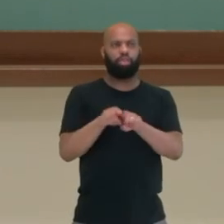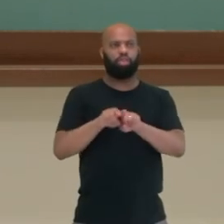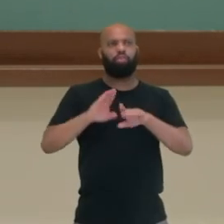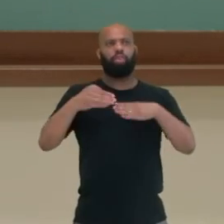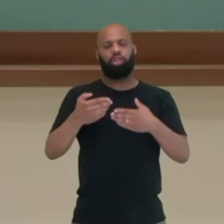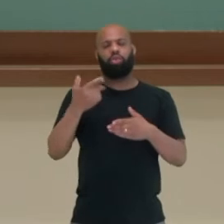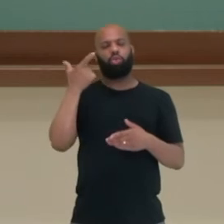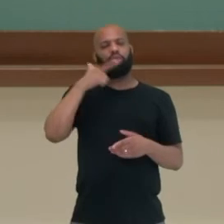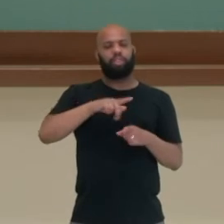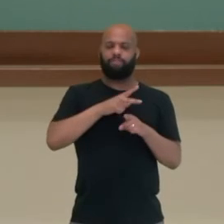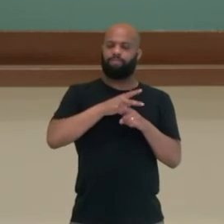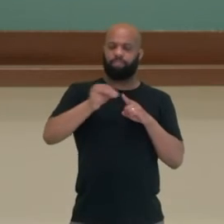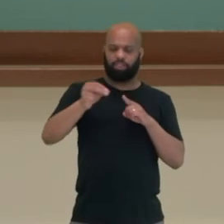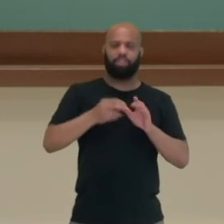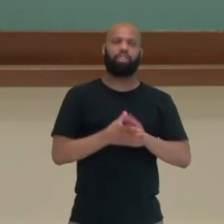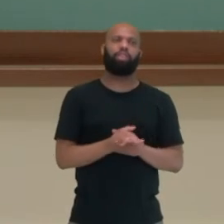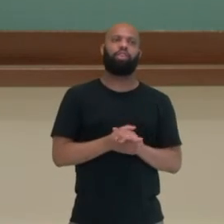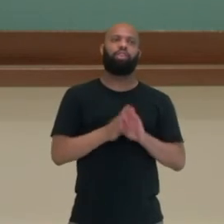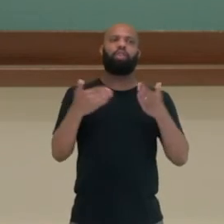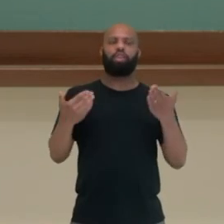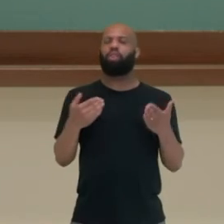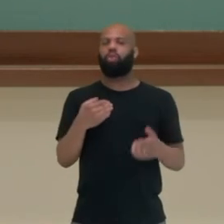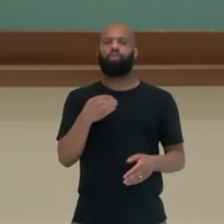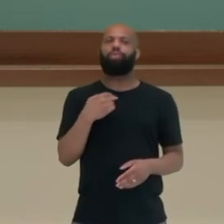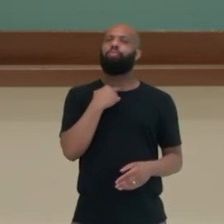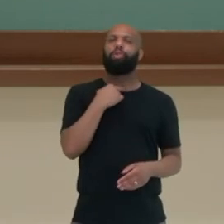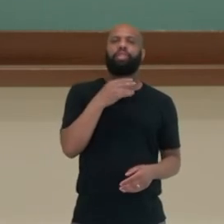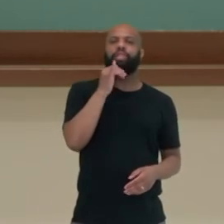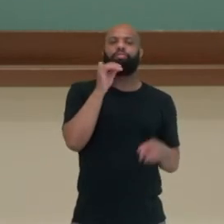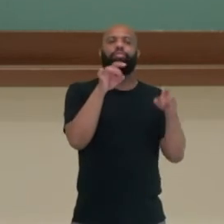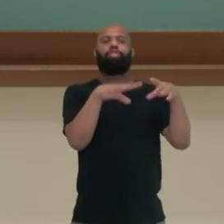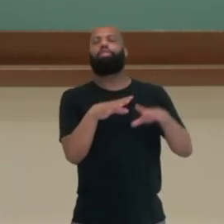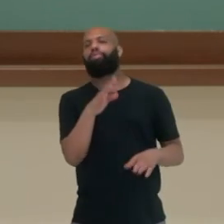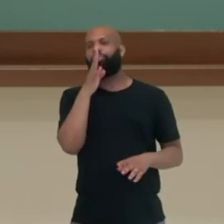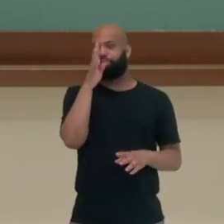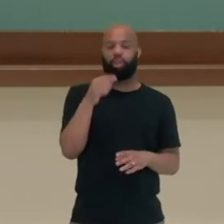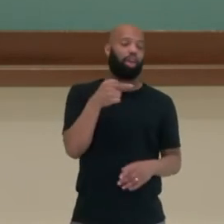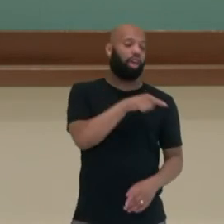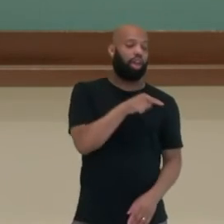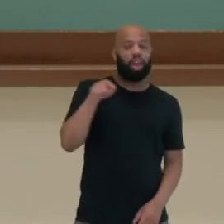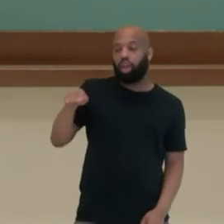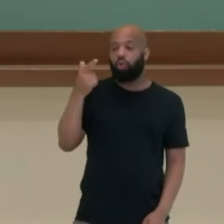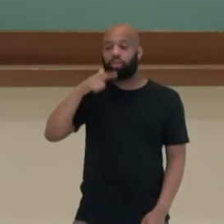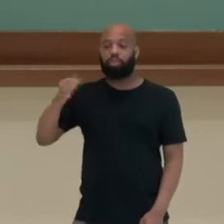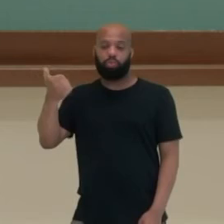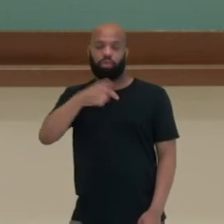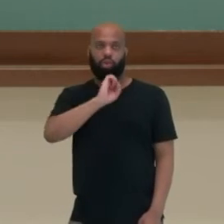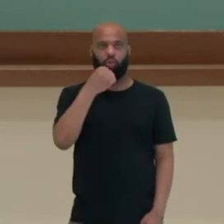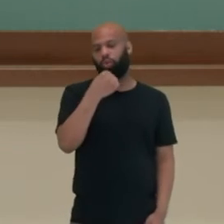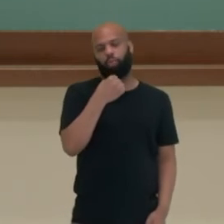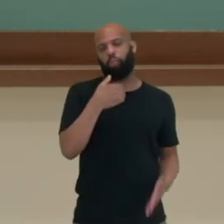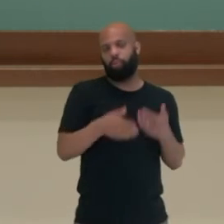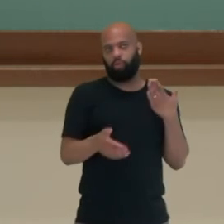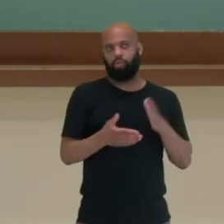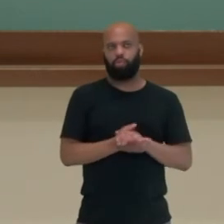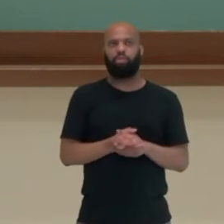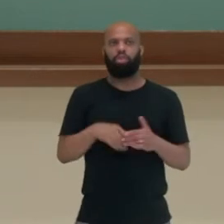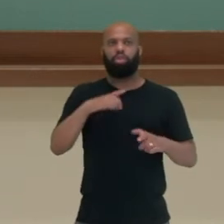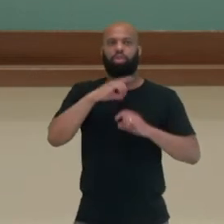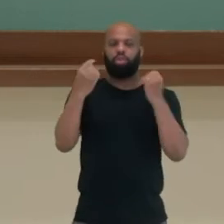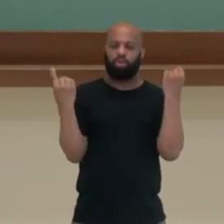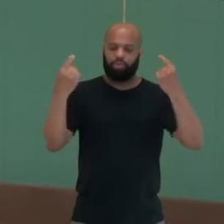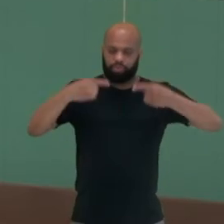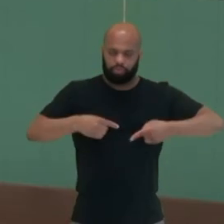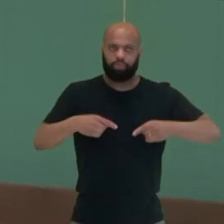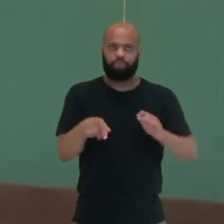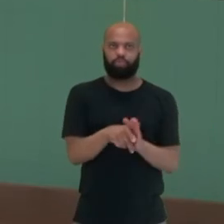ele vence a luta. Tá? Então, não posso deixar meu adversário abrir 8 pontos de vantagem. Certo? Os combates acontecem em